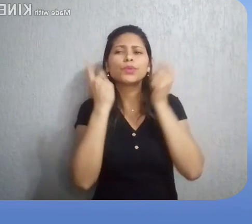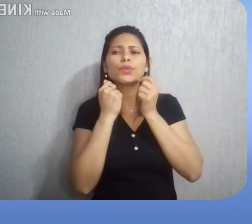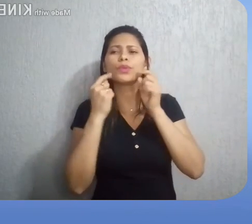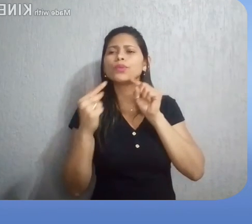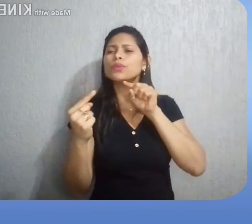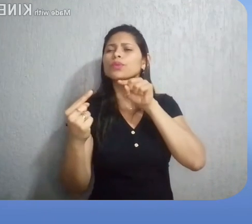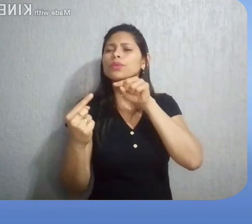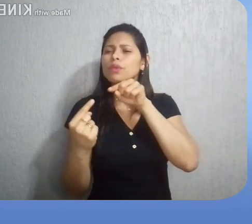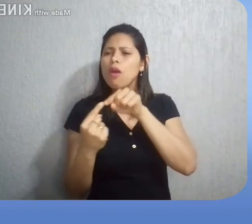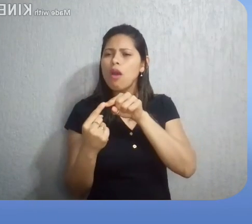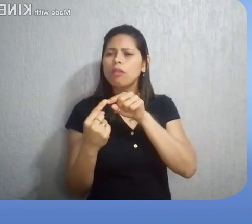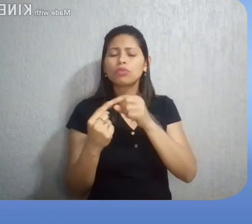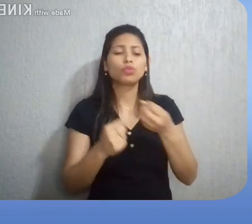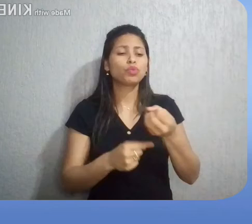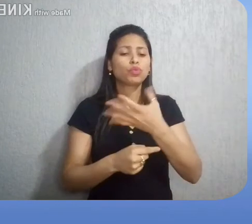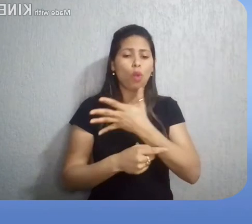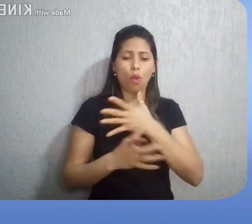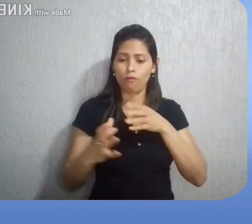e outra, né?